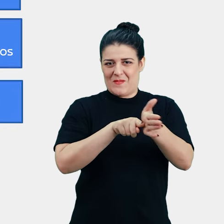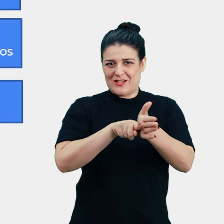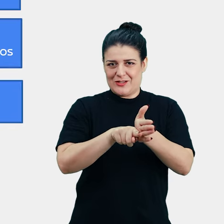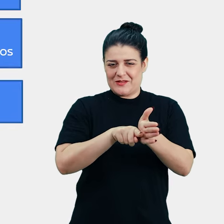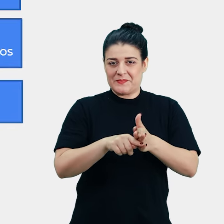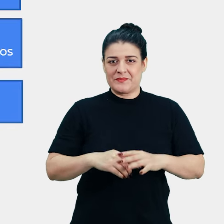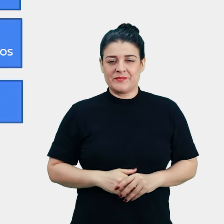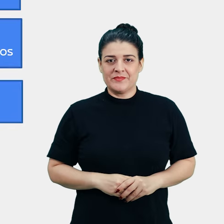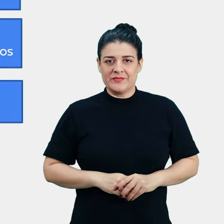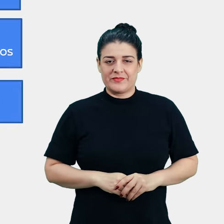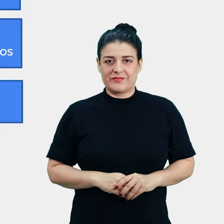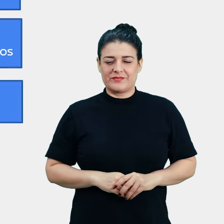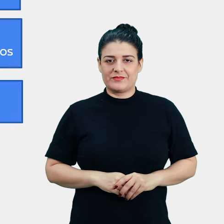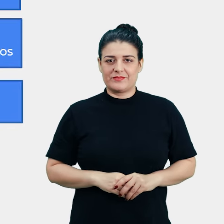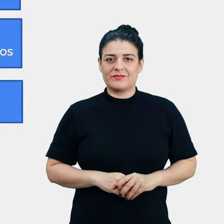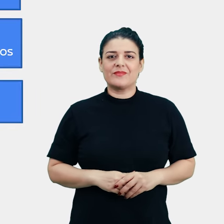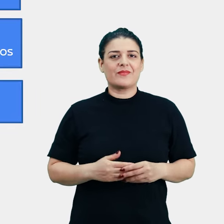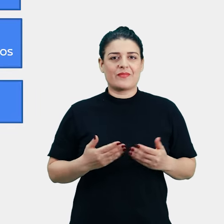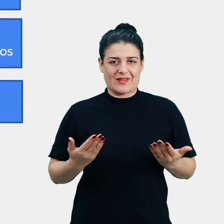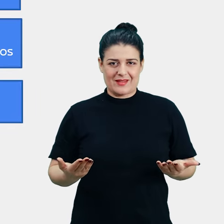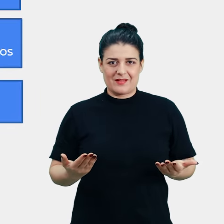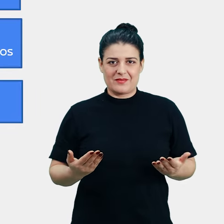tá? Então,